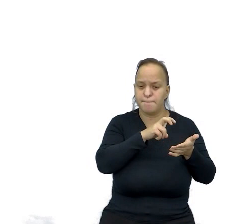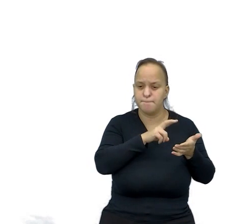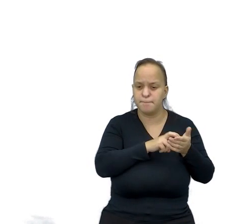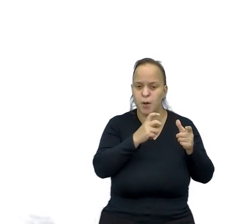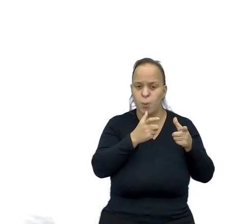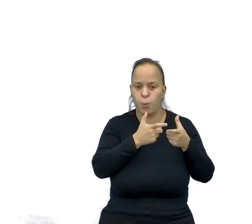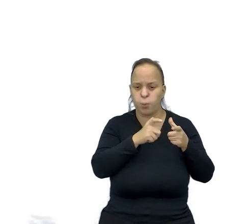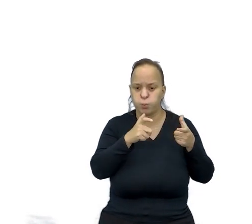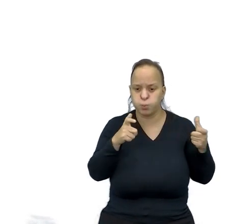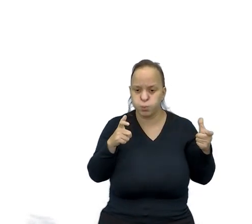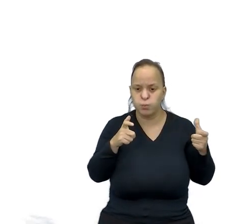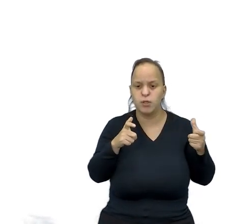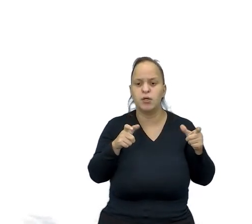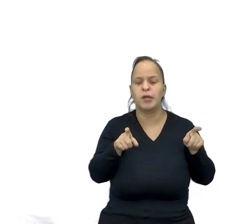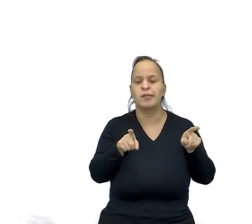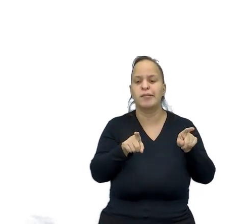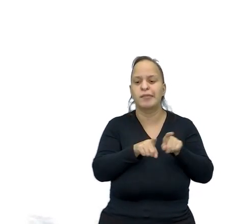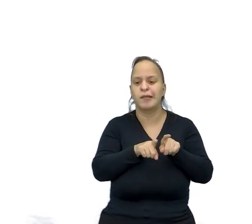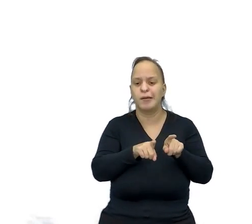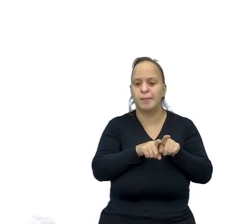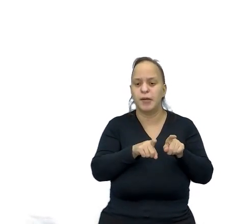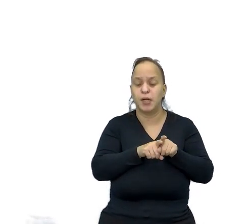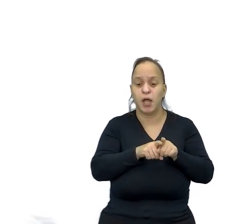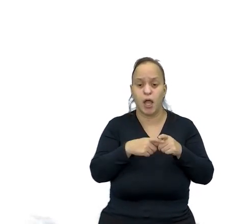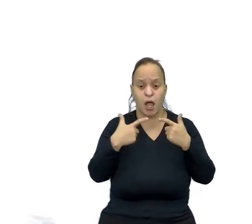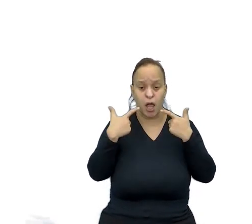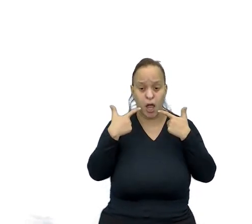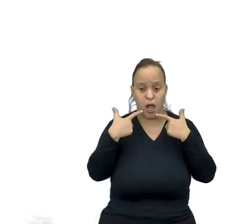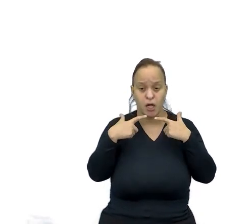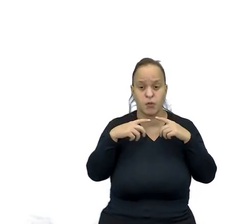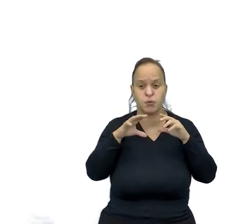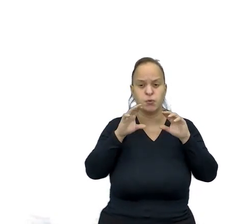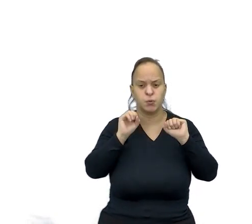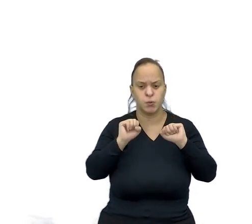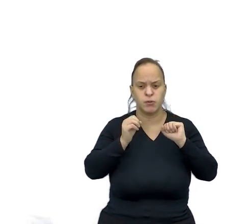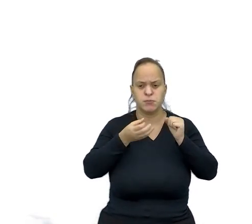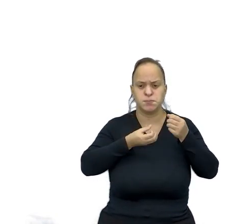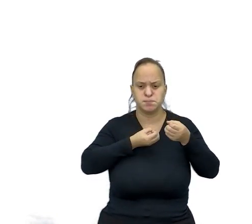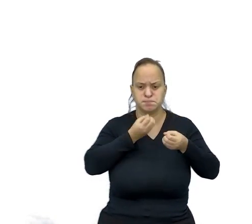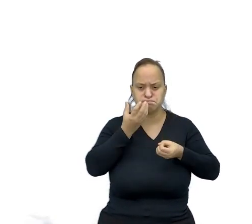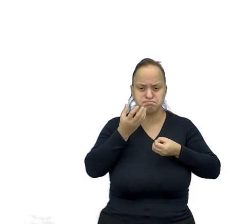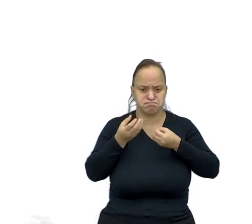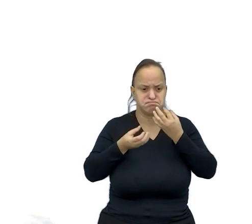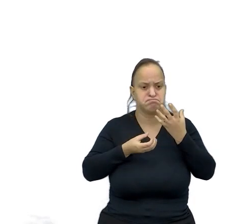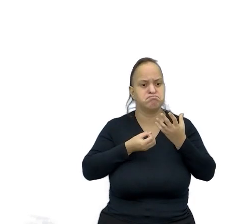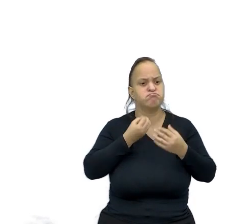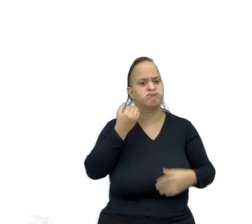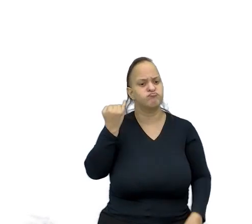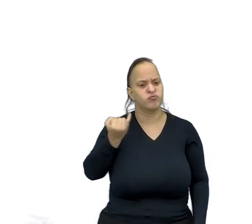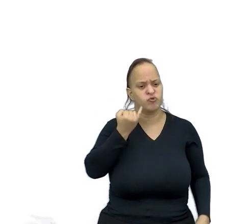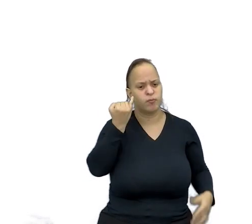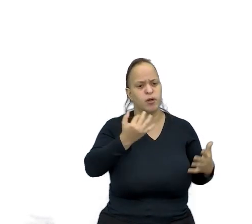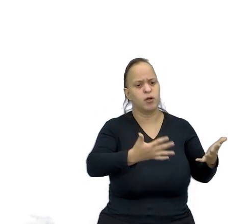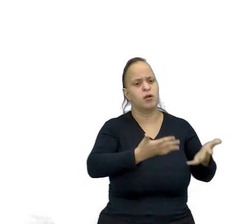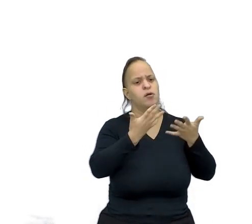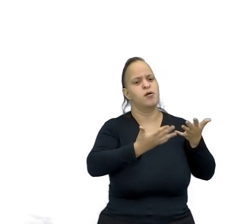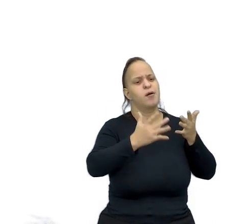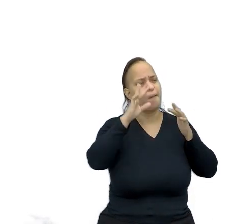a potencialização da importância da linguagem oral. Estimular a imaginação, a oralidade e a